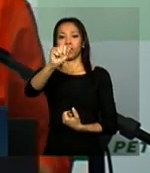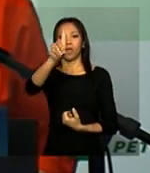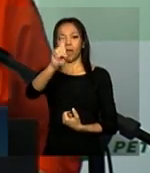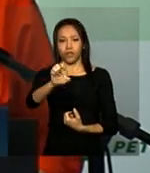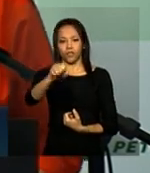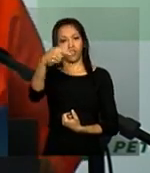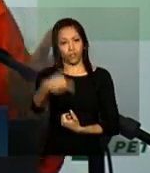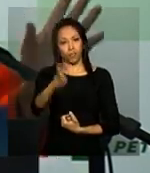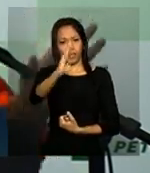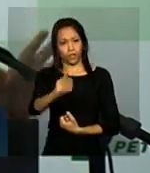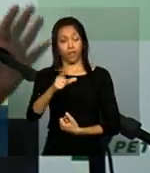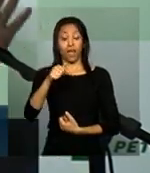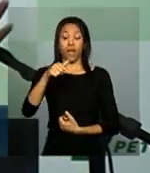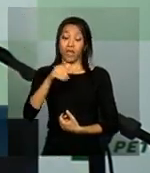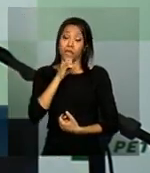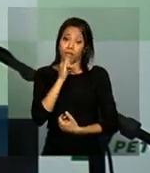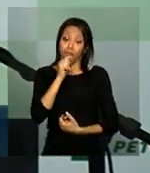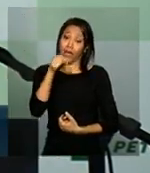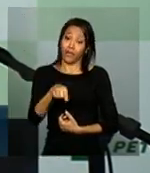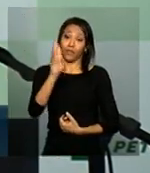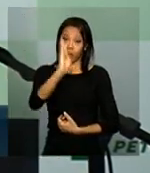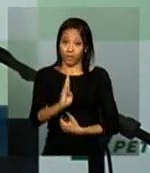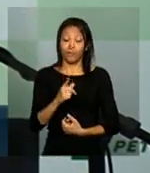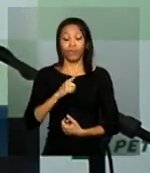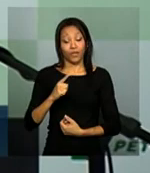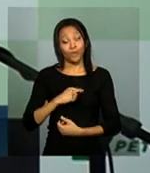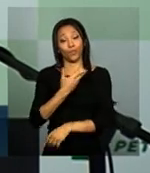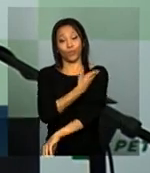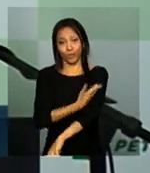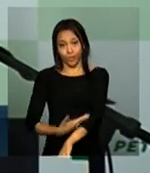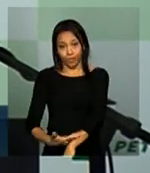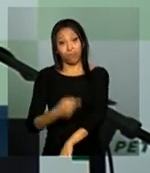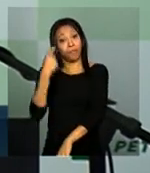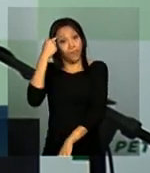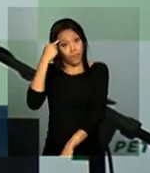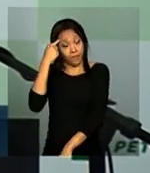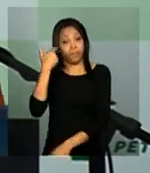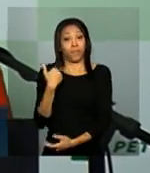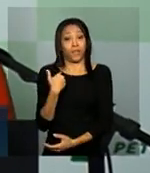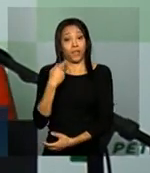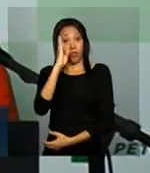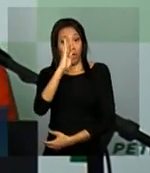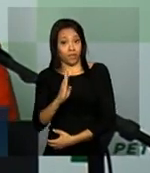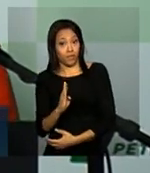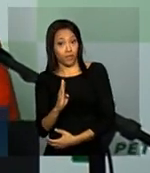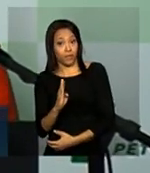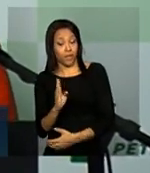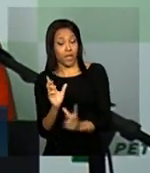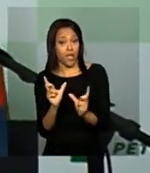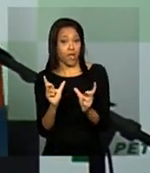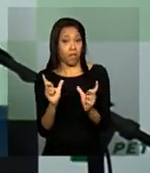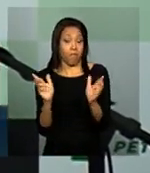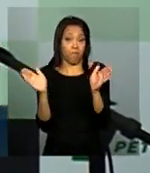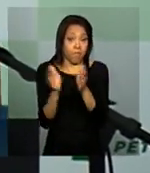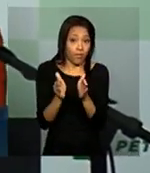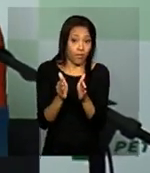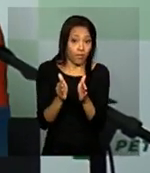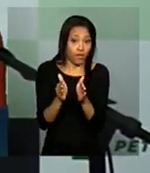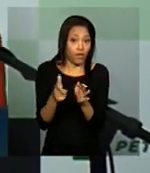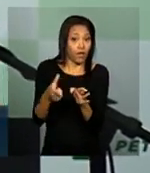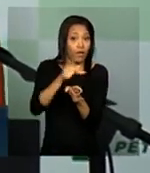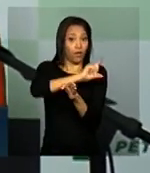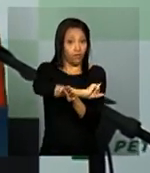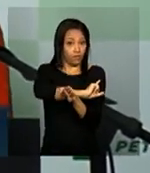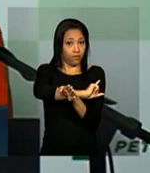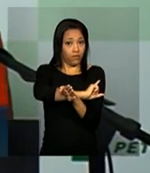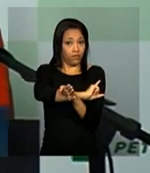manias. Tem época que o pessoal acha que o Brasil é menor do que é. E pensa que o Brasil